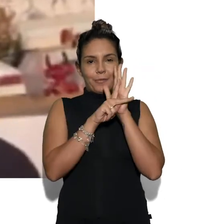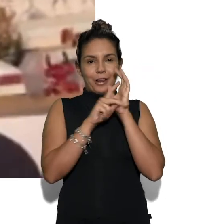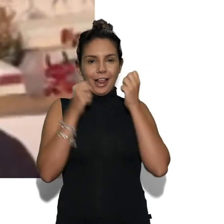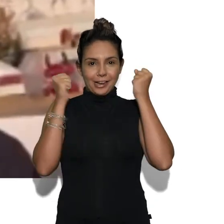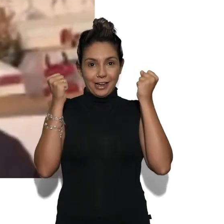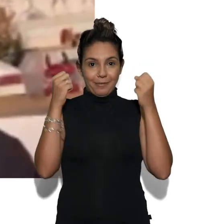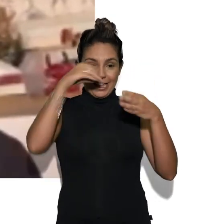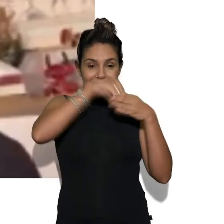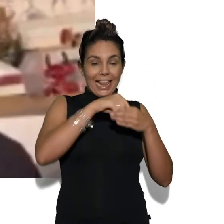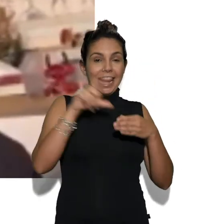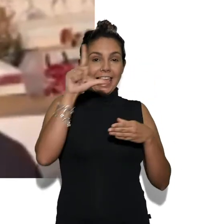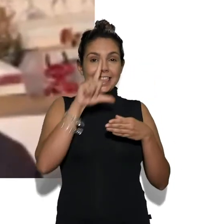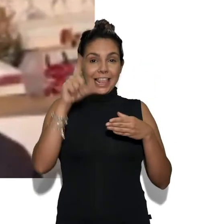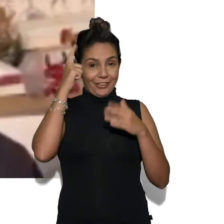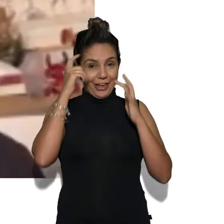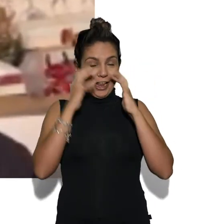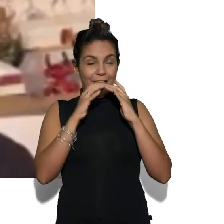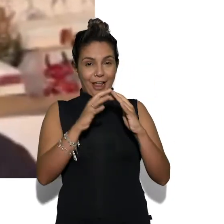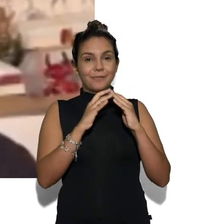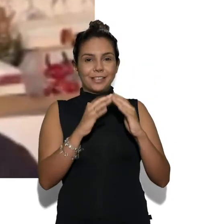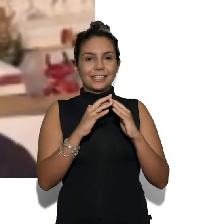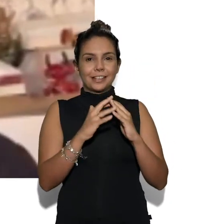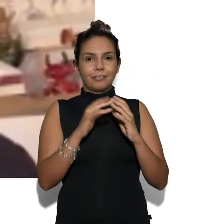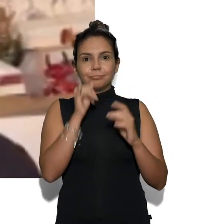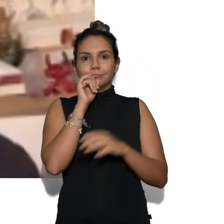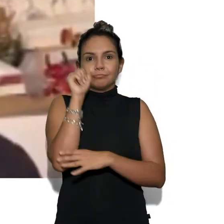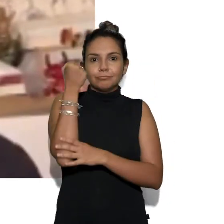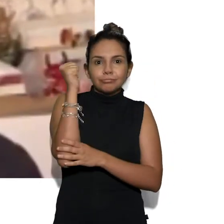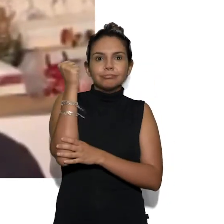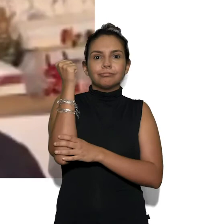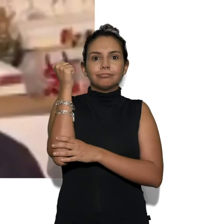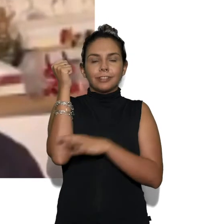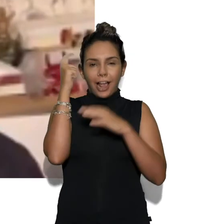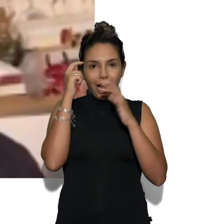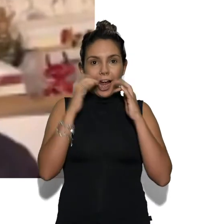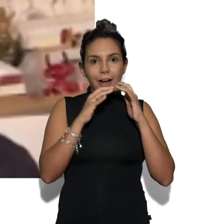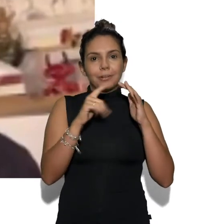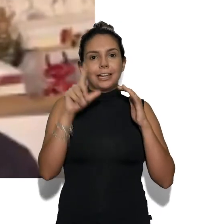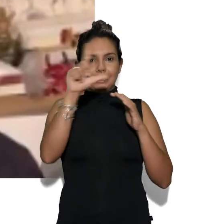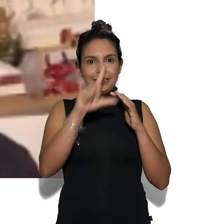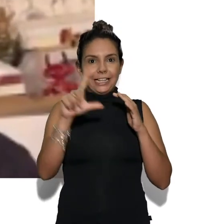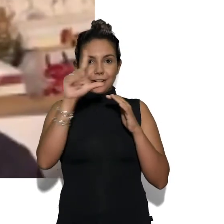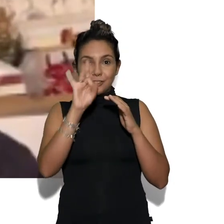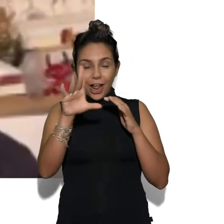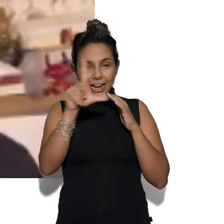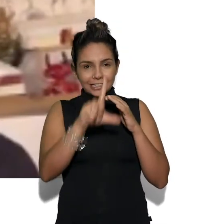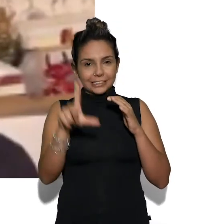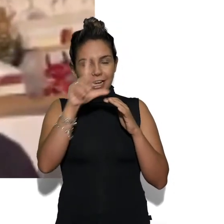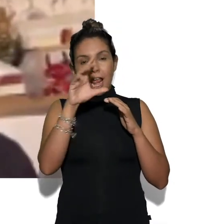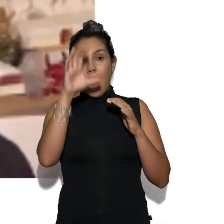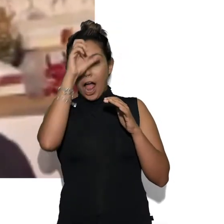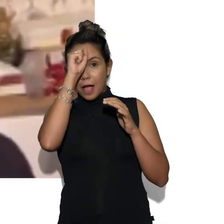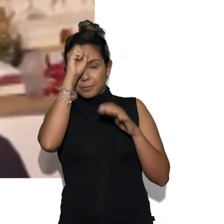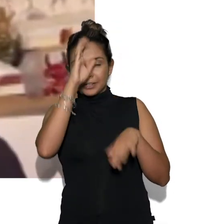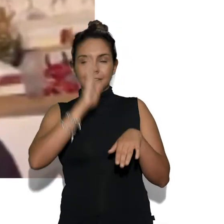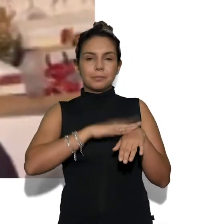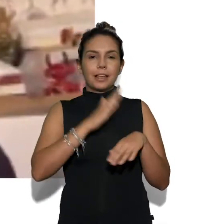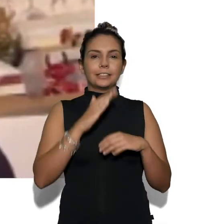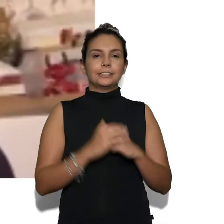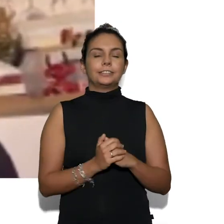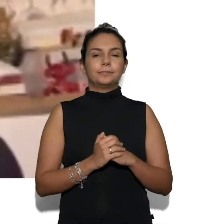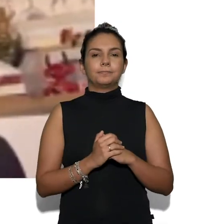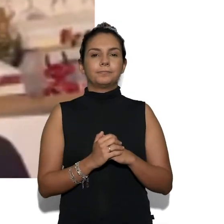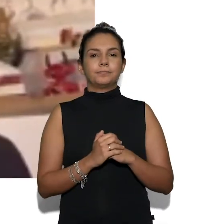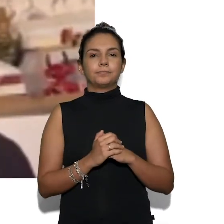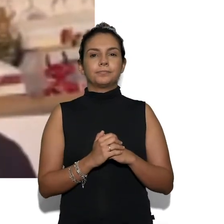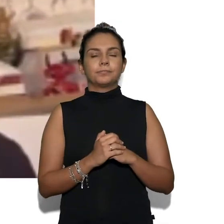qualquer para a literatura, não é? Como se eu estivesse de regresso a um tempo muito mais próximo da